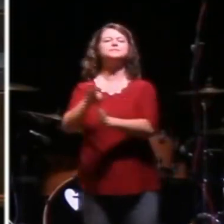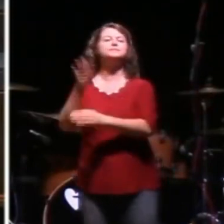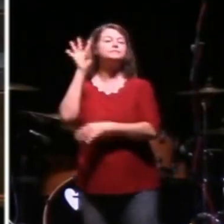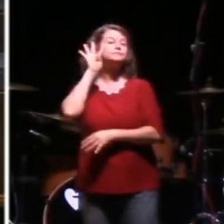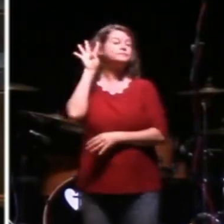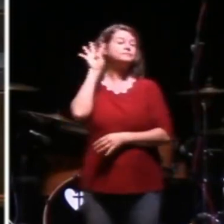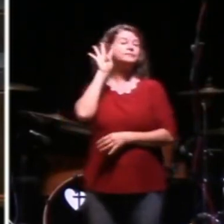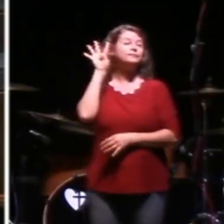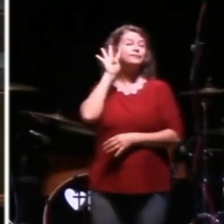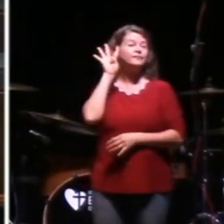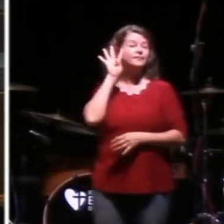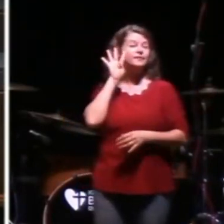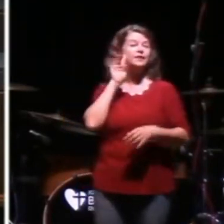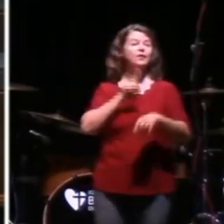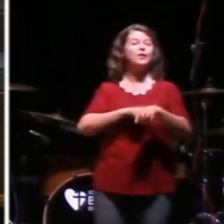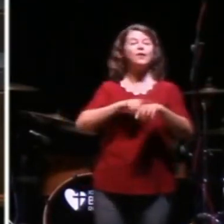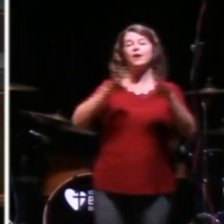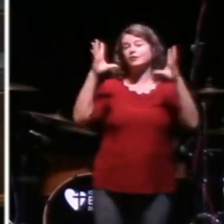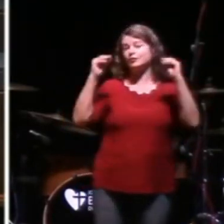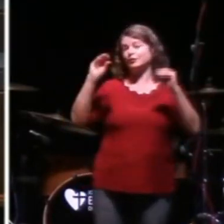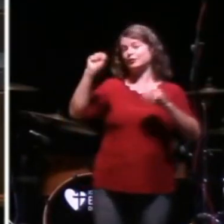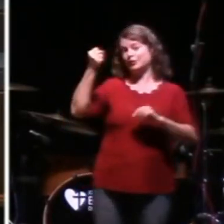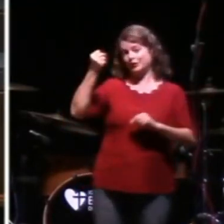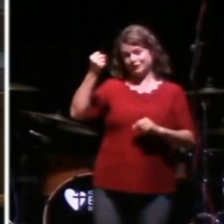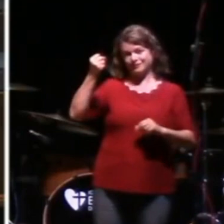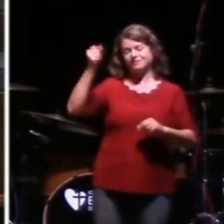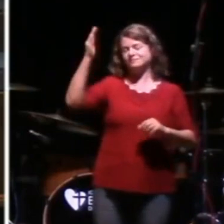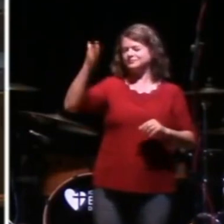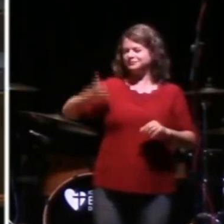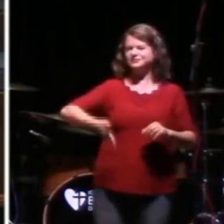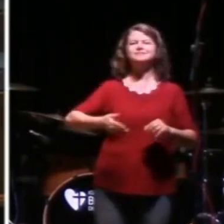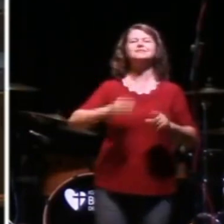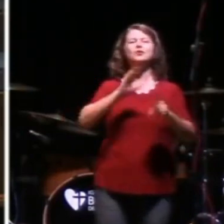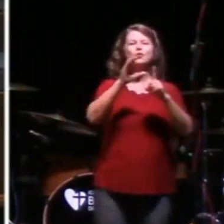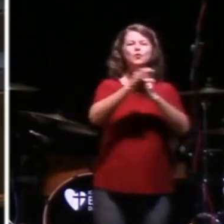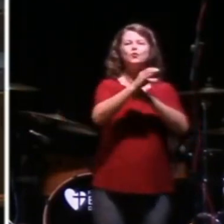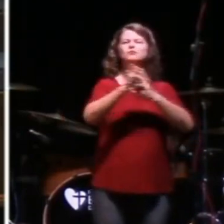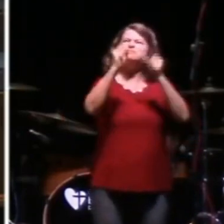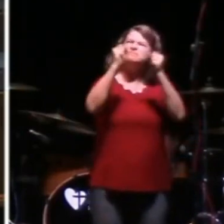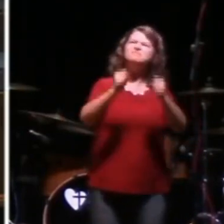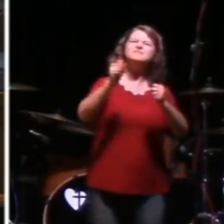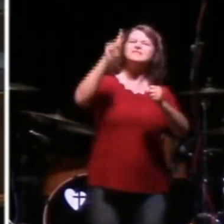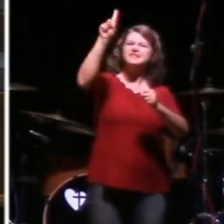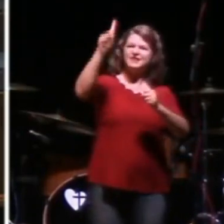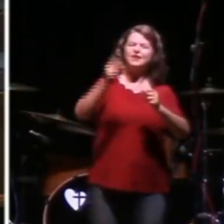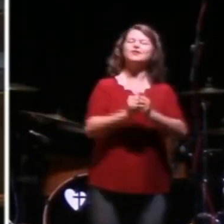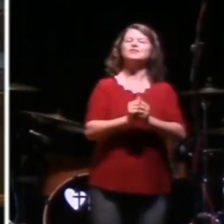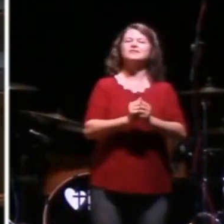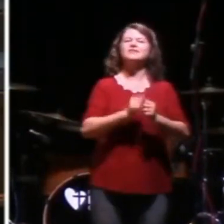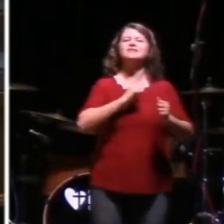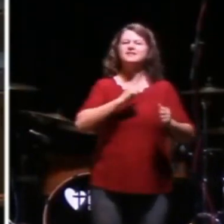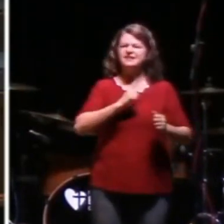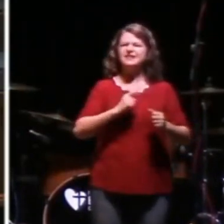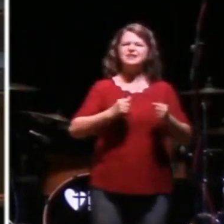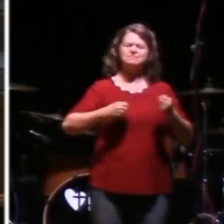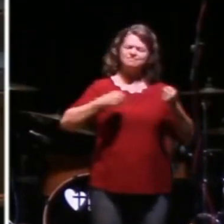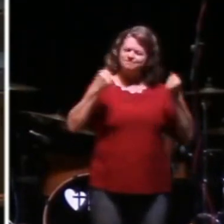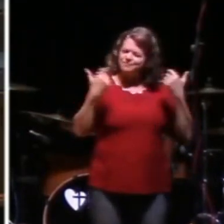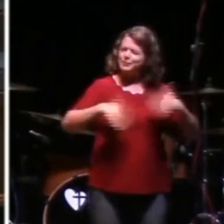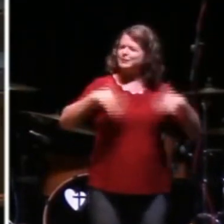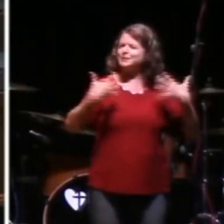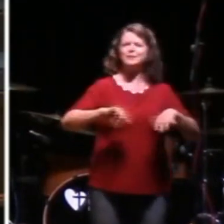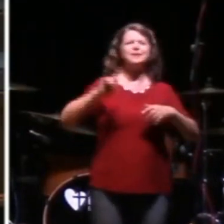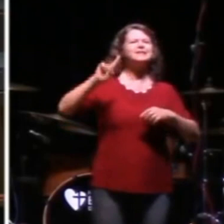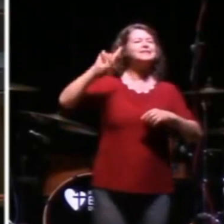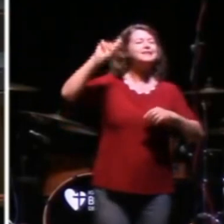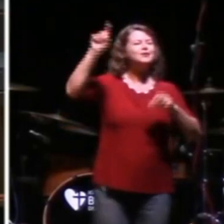fire as-20 horas e é imperdível nós vamos falar sobre quanto